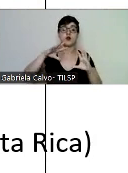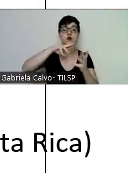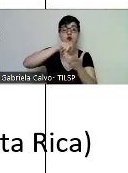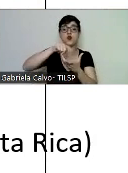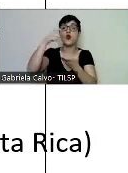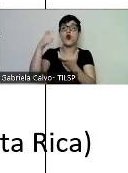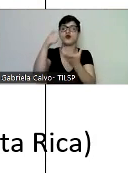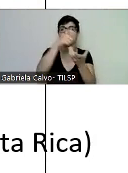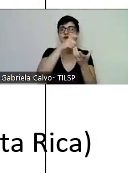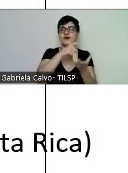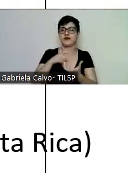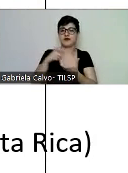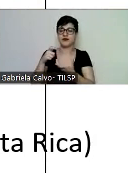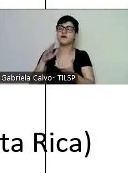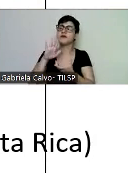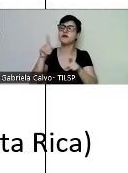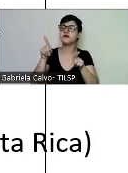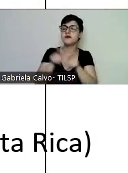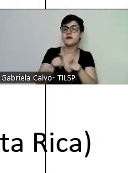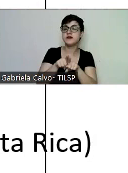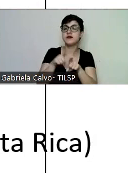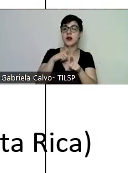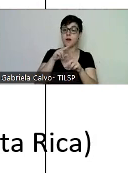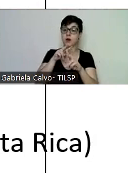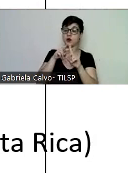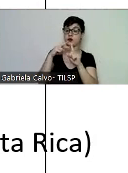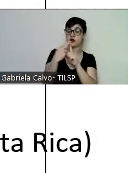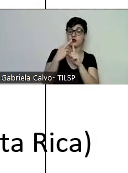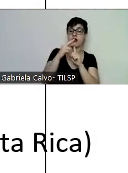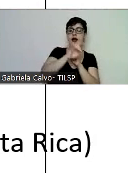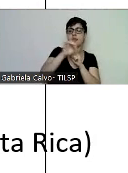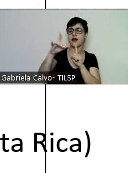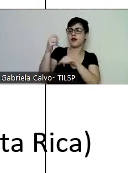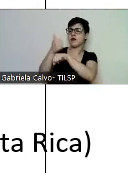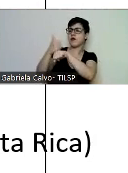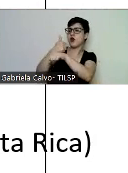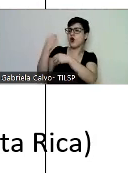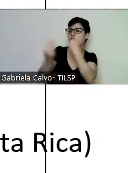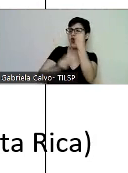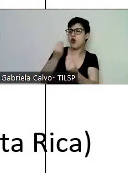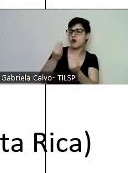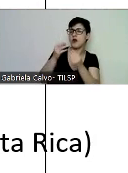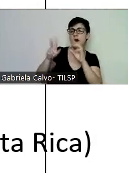rio com mas também é com diferentes perspectivas profissionais sobre museus então nós precisávamos ter profissionais de diferentes